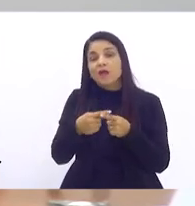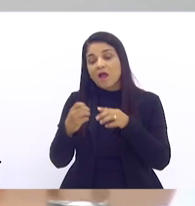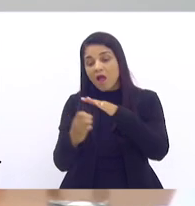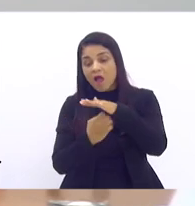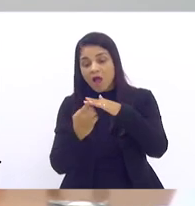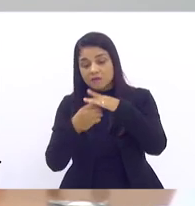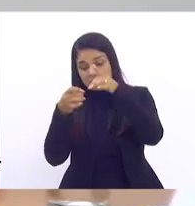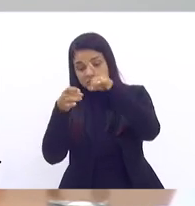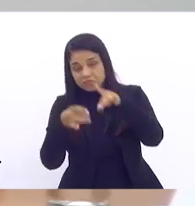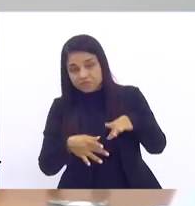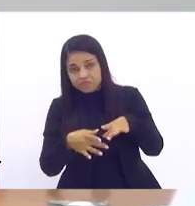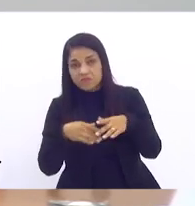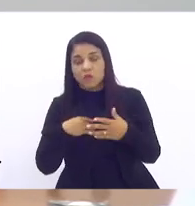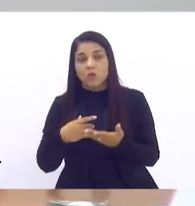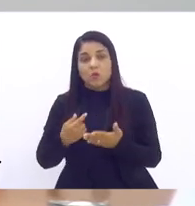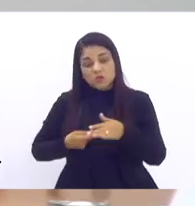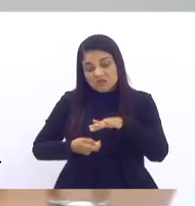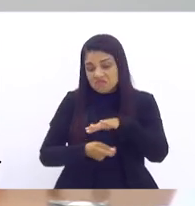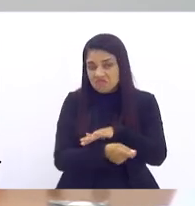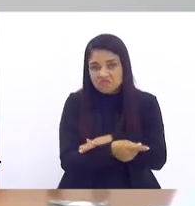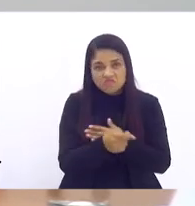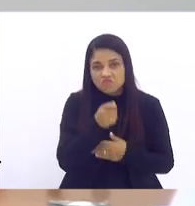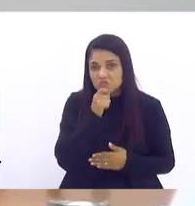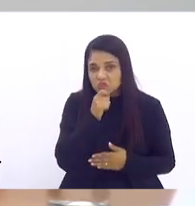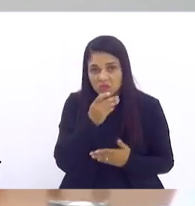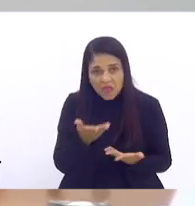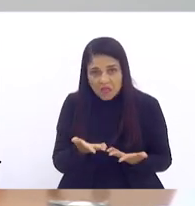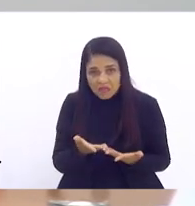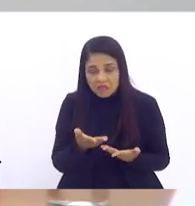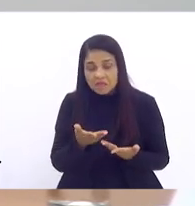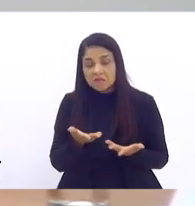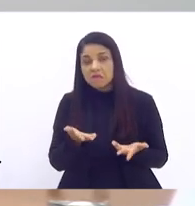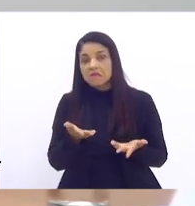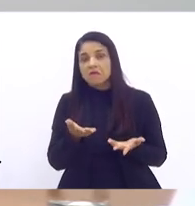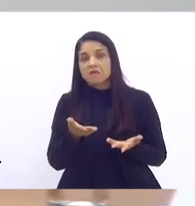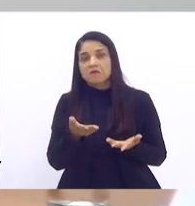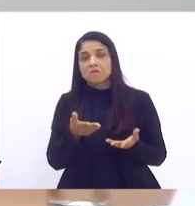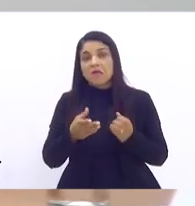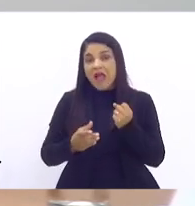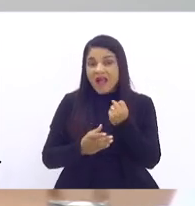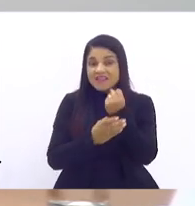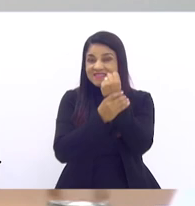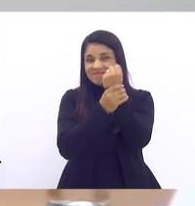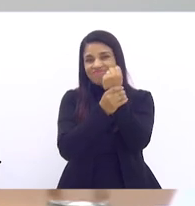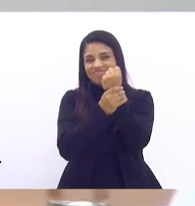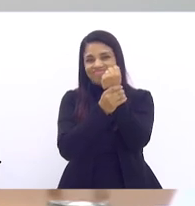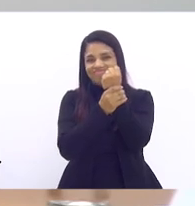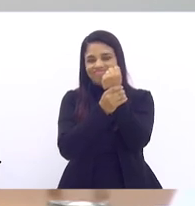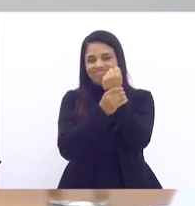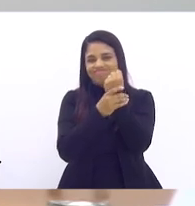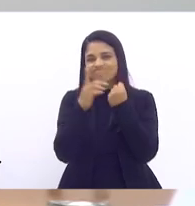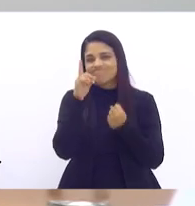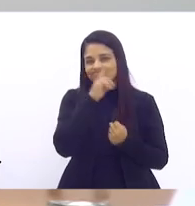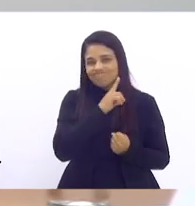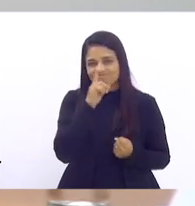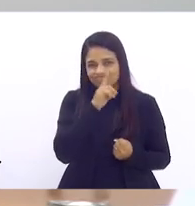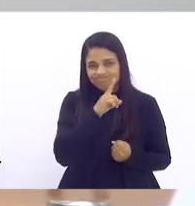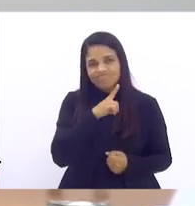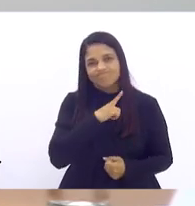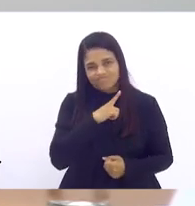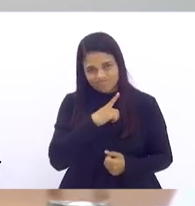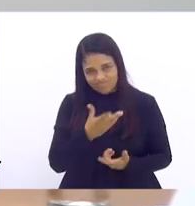porque os investimentos não vem porque a nossa segurança é falha